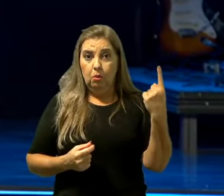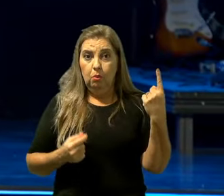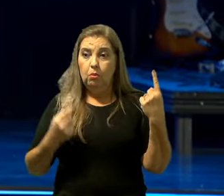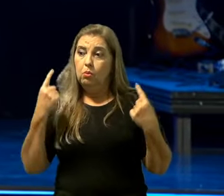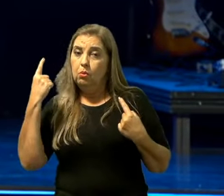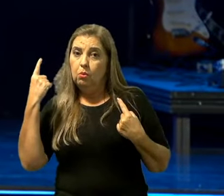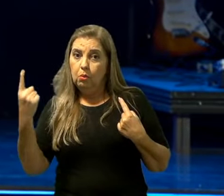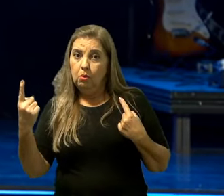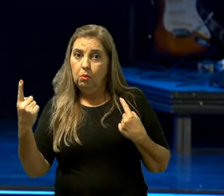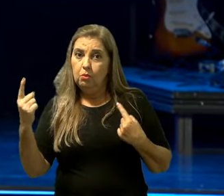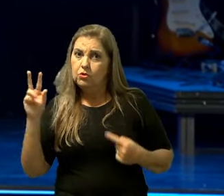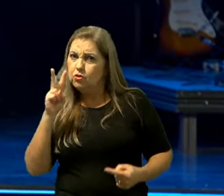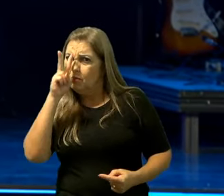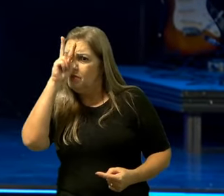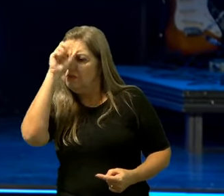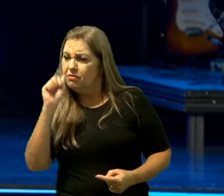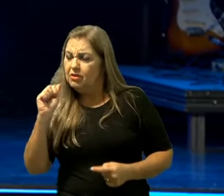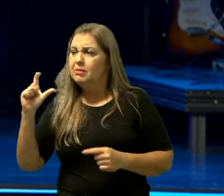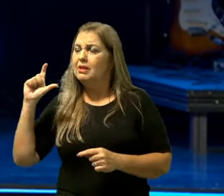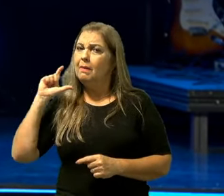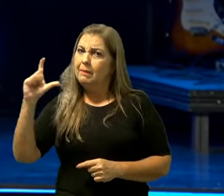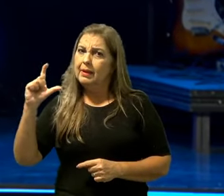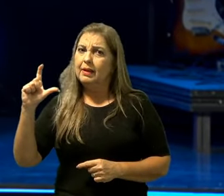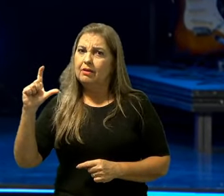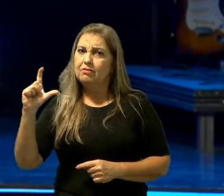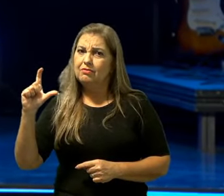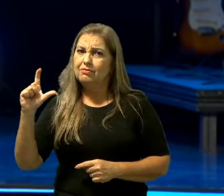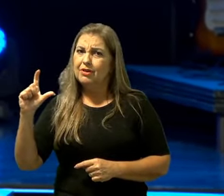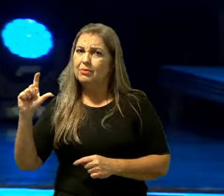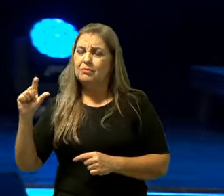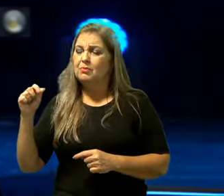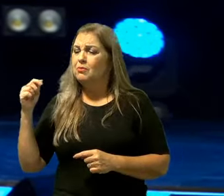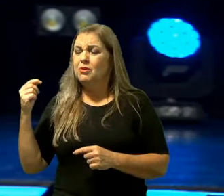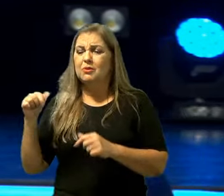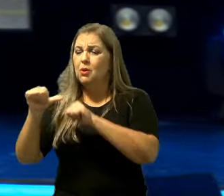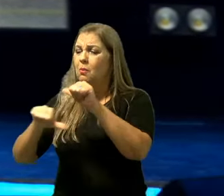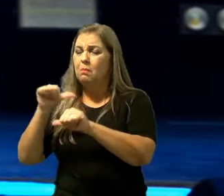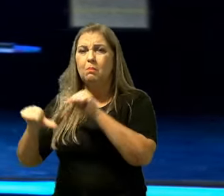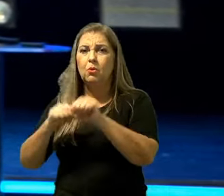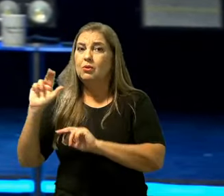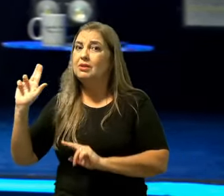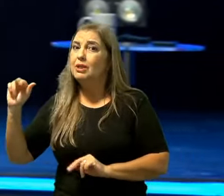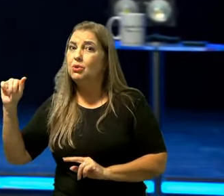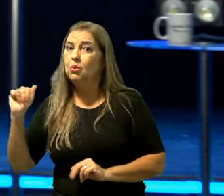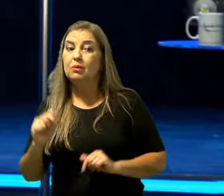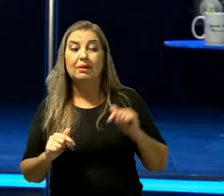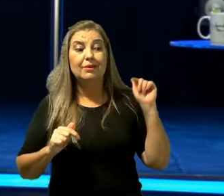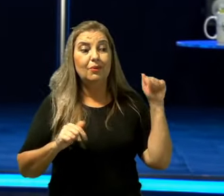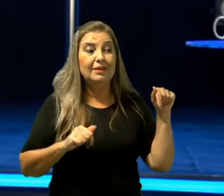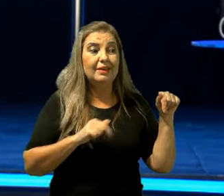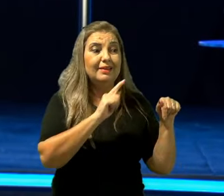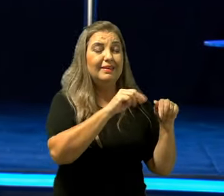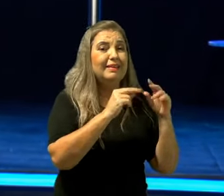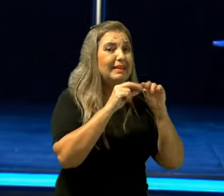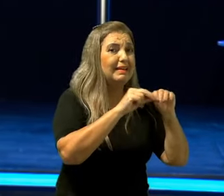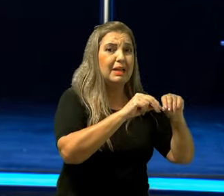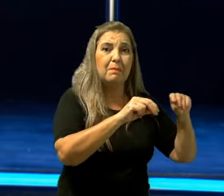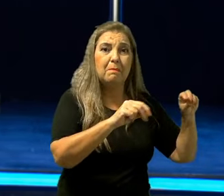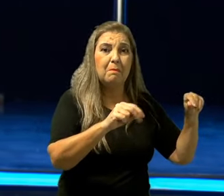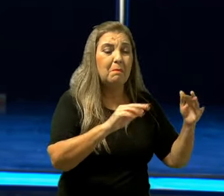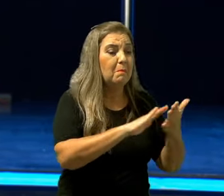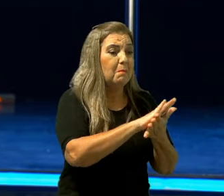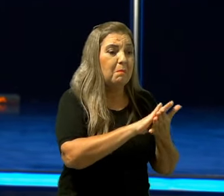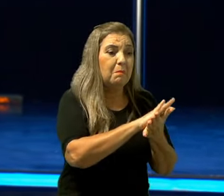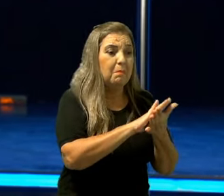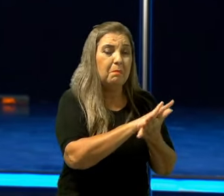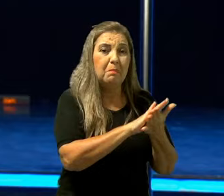alicerce firme da palavra de Deus, que é inabalável, que é imutável. E o que é areia? Areia é pó. Pó é o